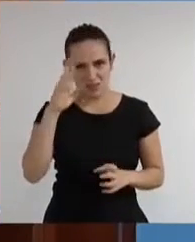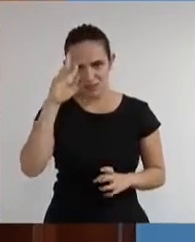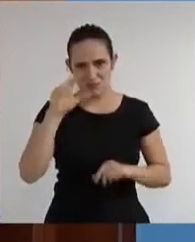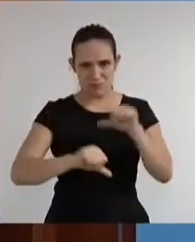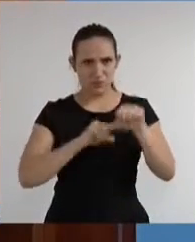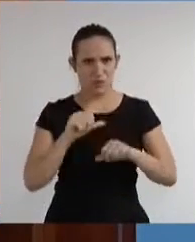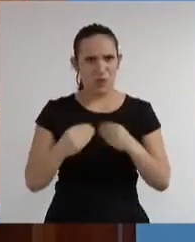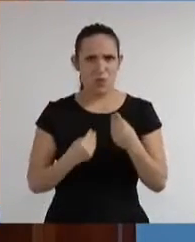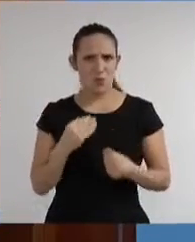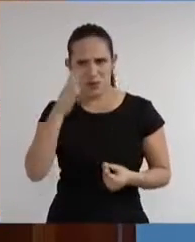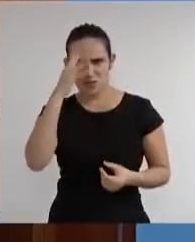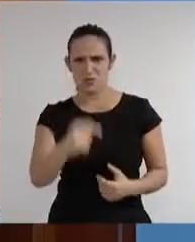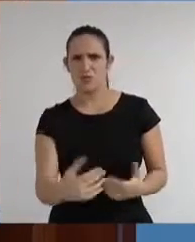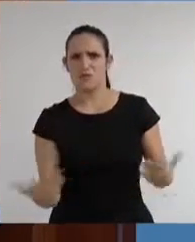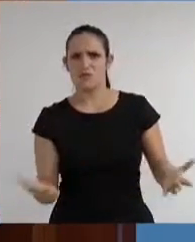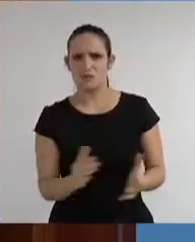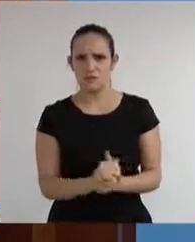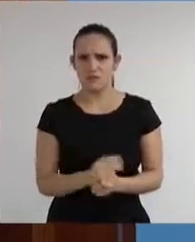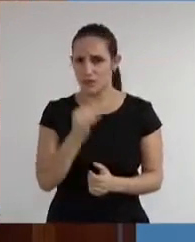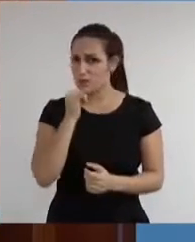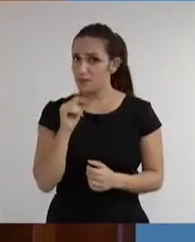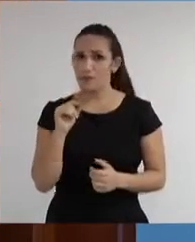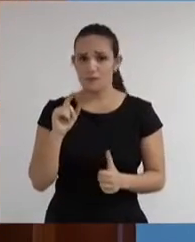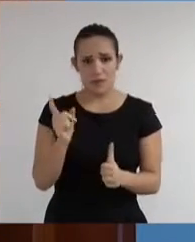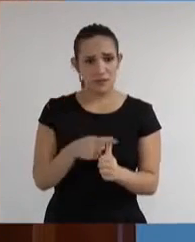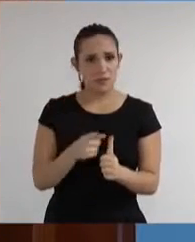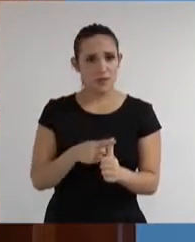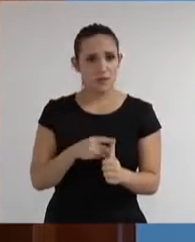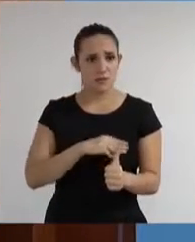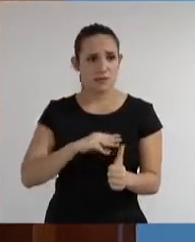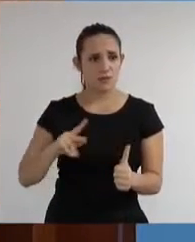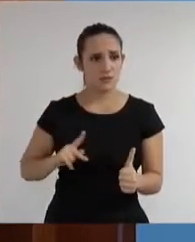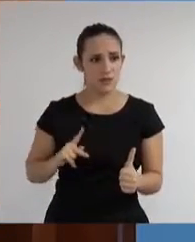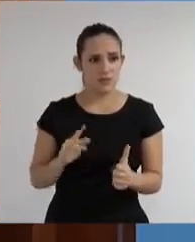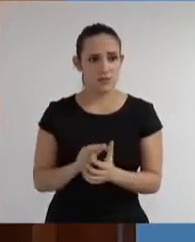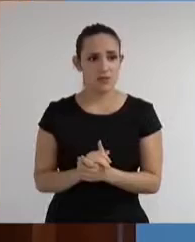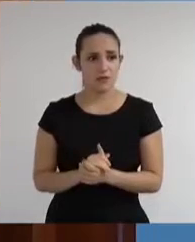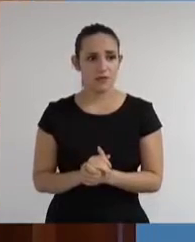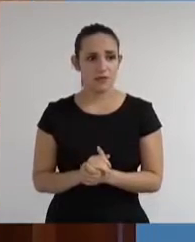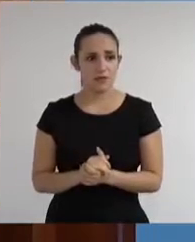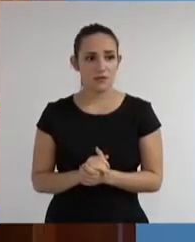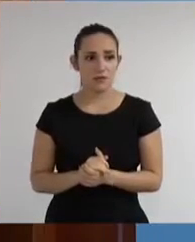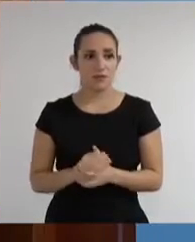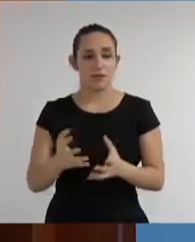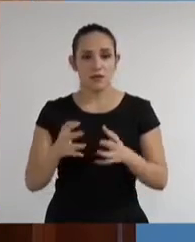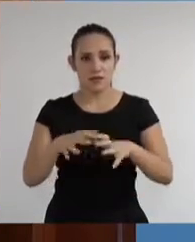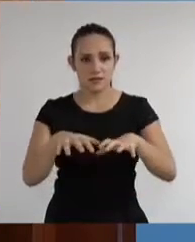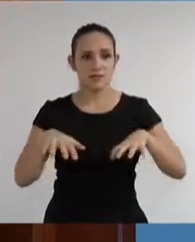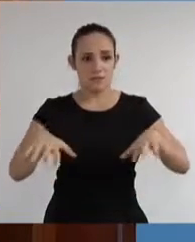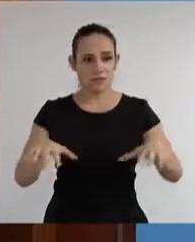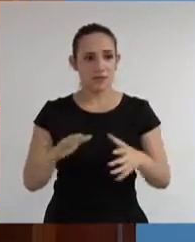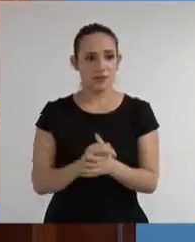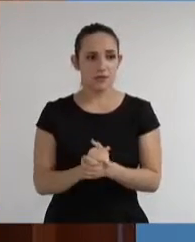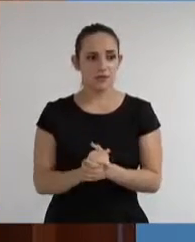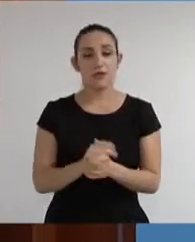que Campo Grande, a maneira que ele quer que as duas CA sejam feitas apenas uma CA, e só tem 2 municípios